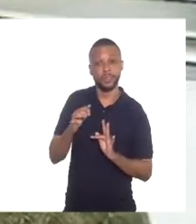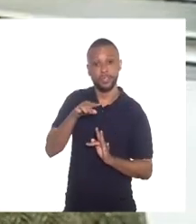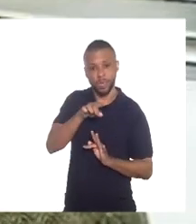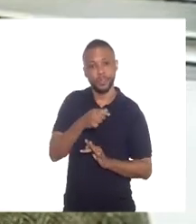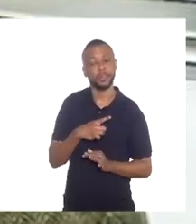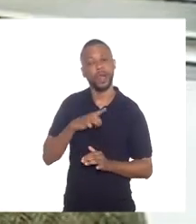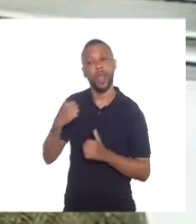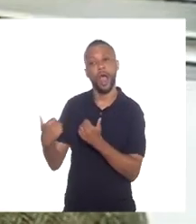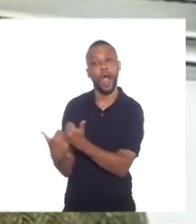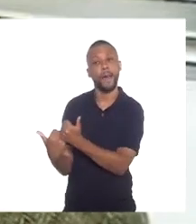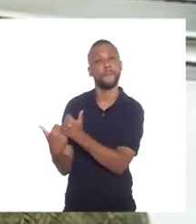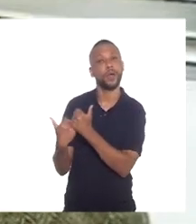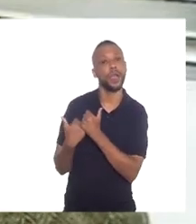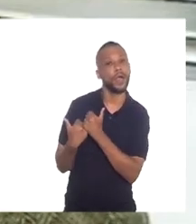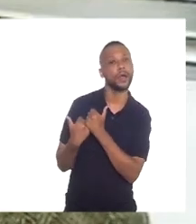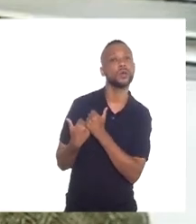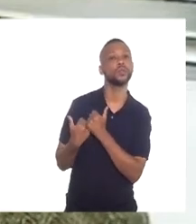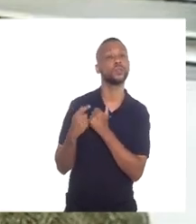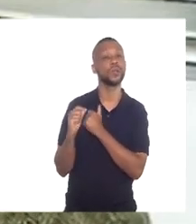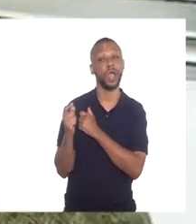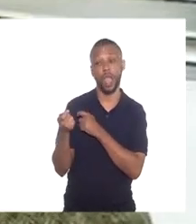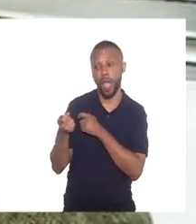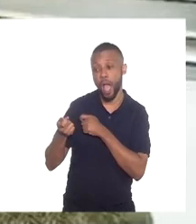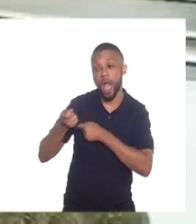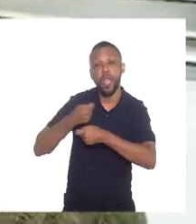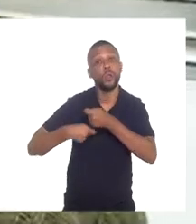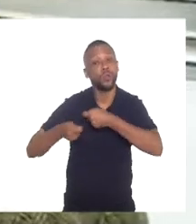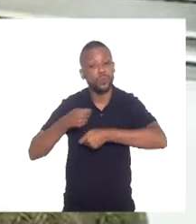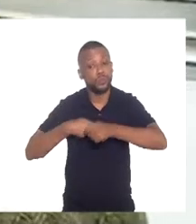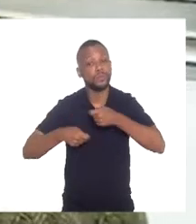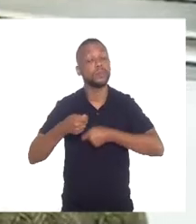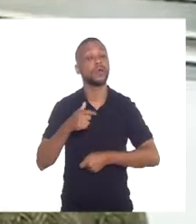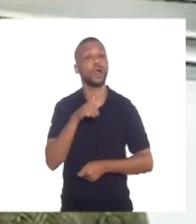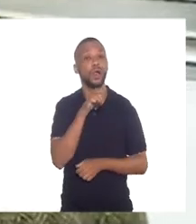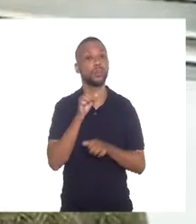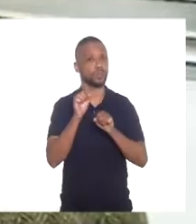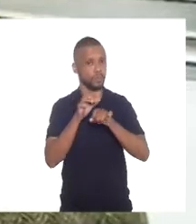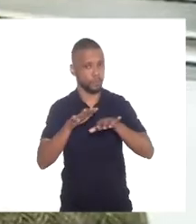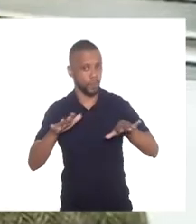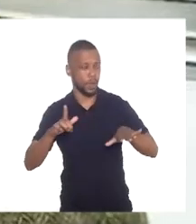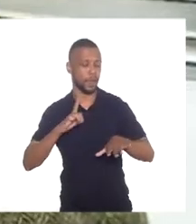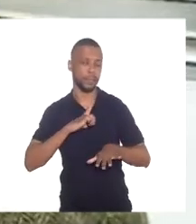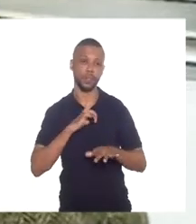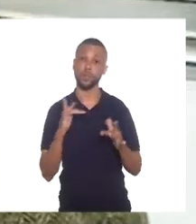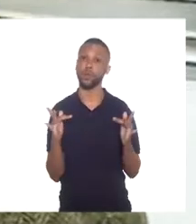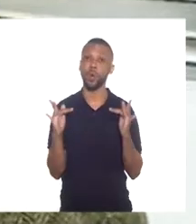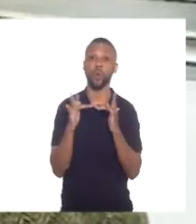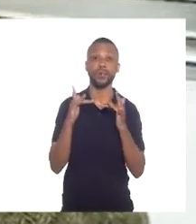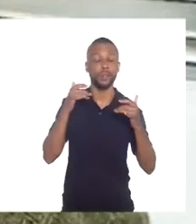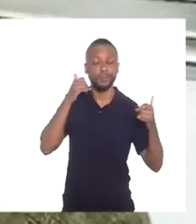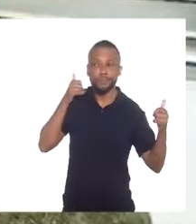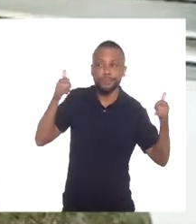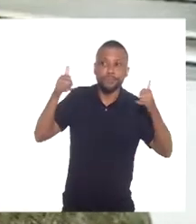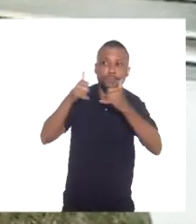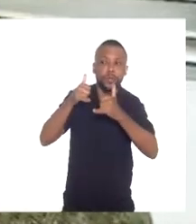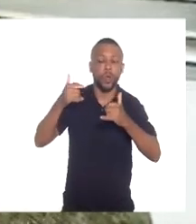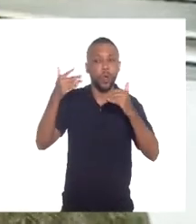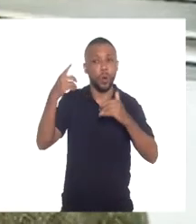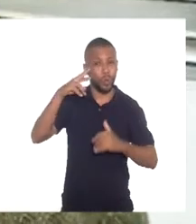abraçado o que eu chamo da economia do mar e ter tido lá contato com o almirante